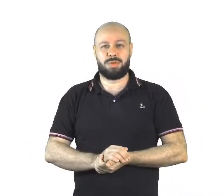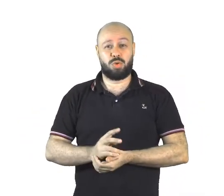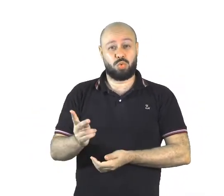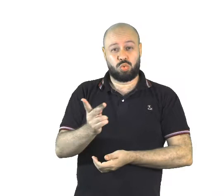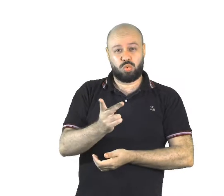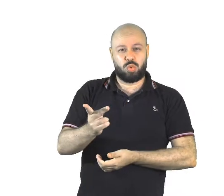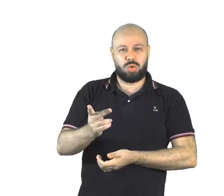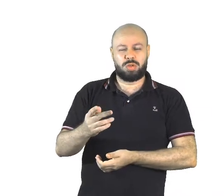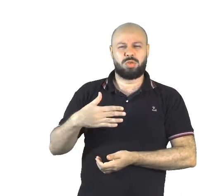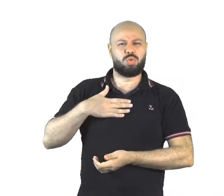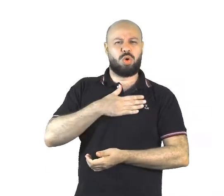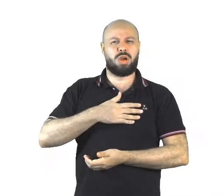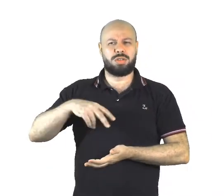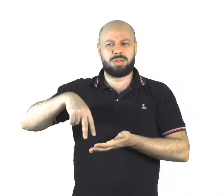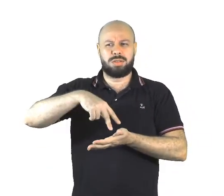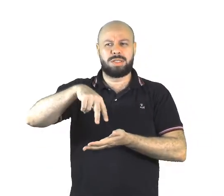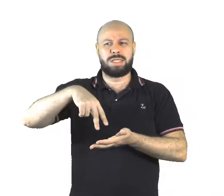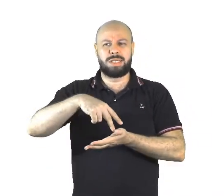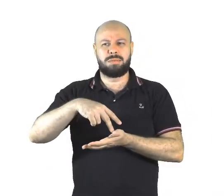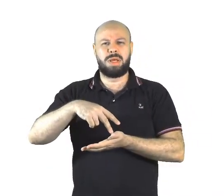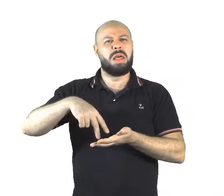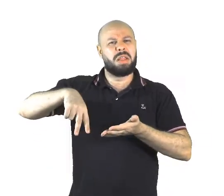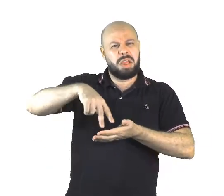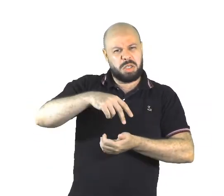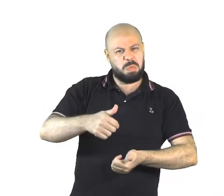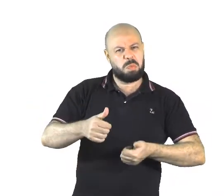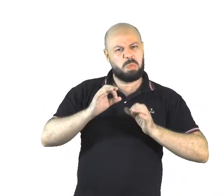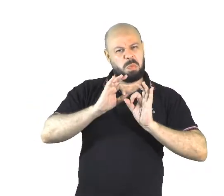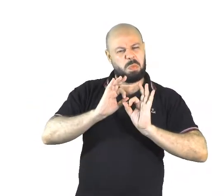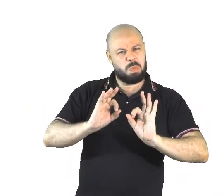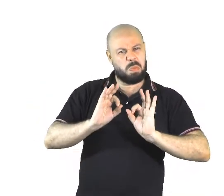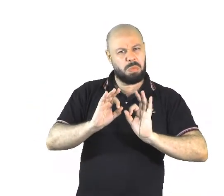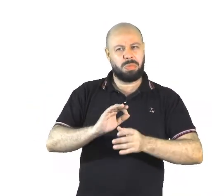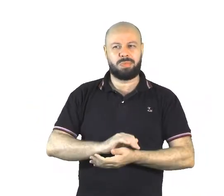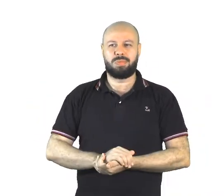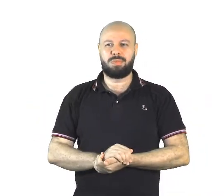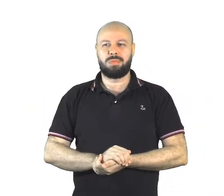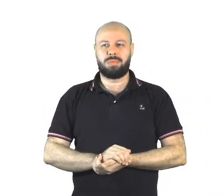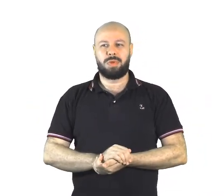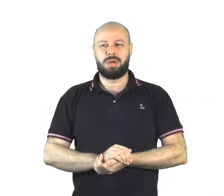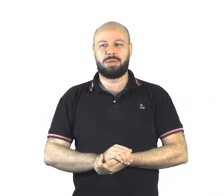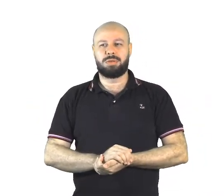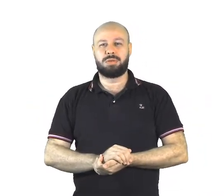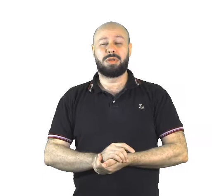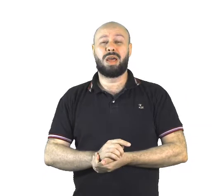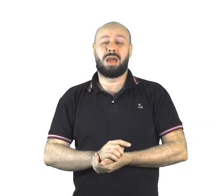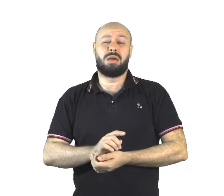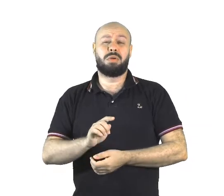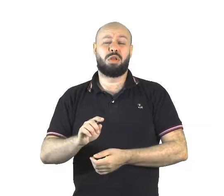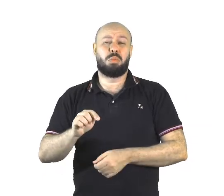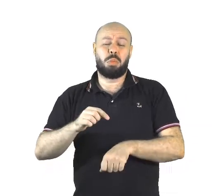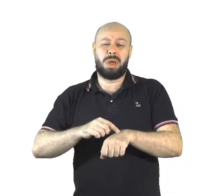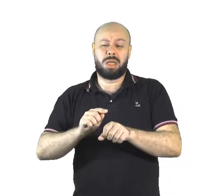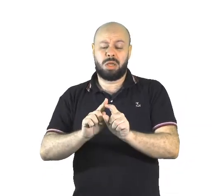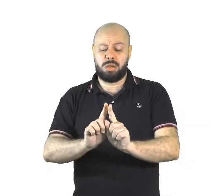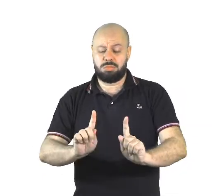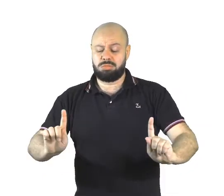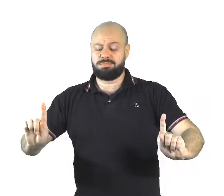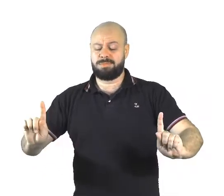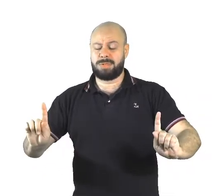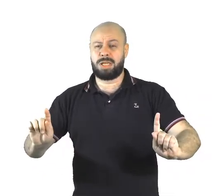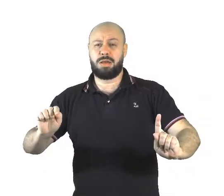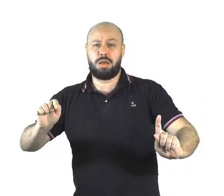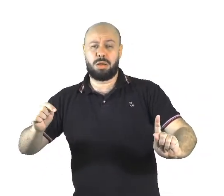dançar. São excelentes dançarinos. Além disso, quando estão longe, sempre